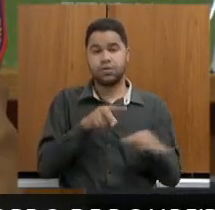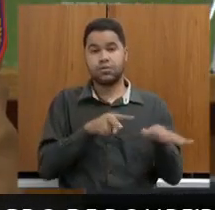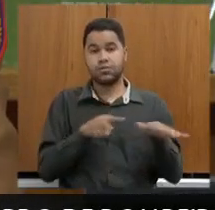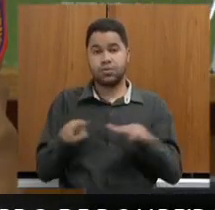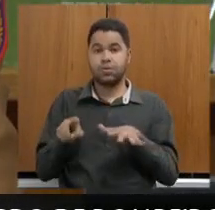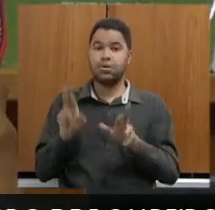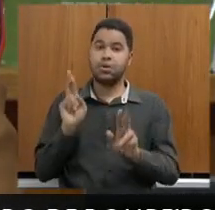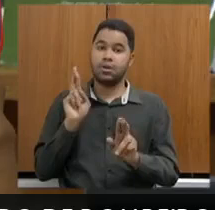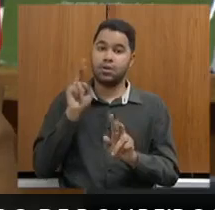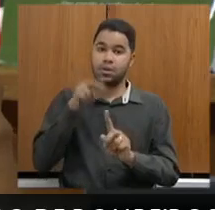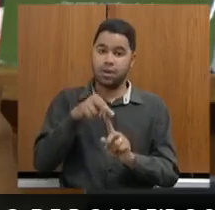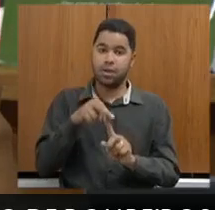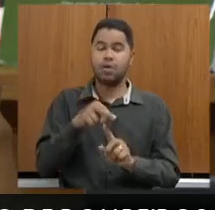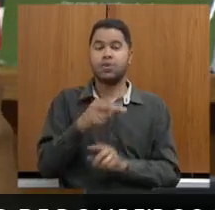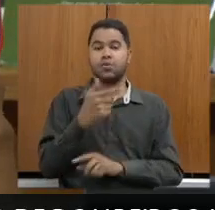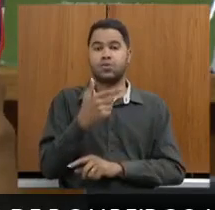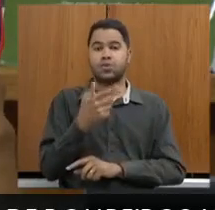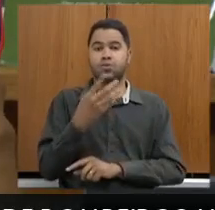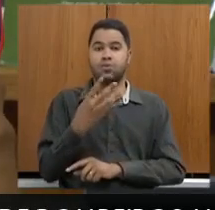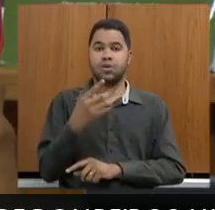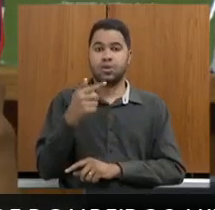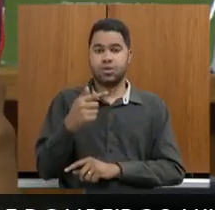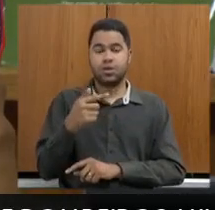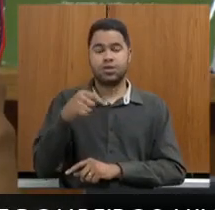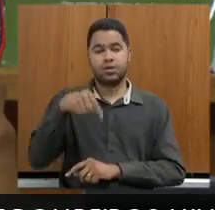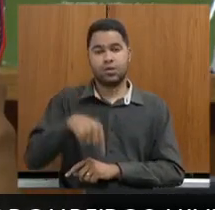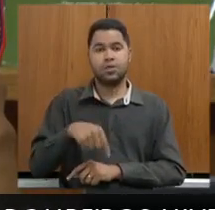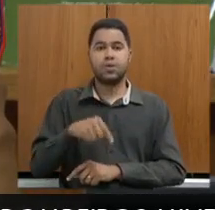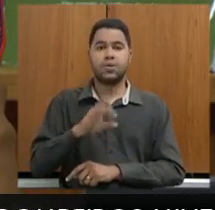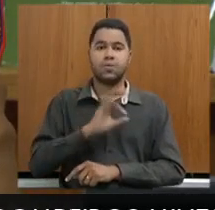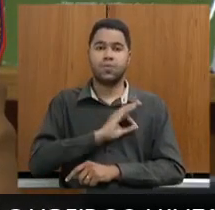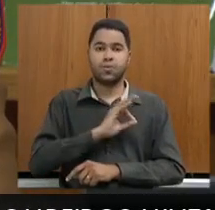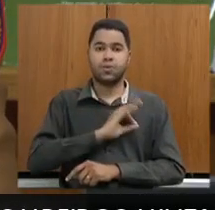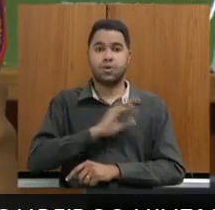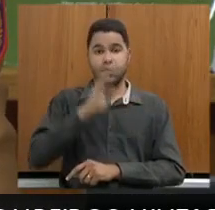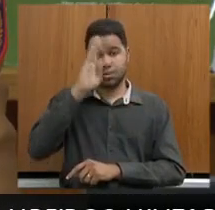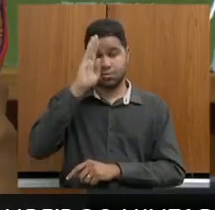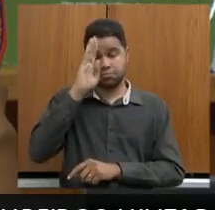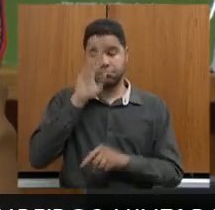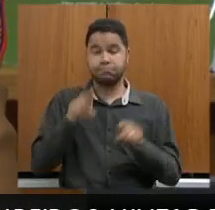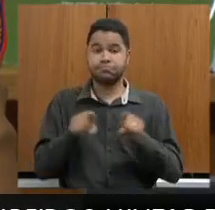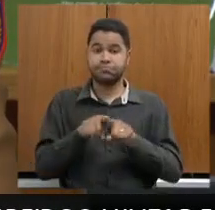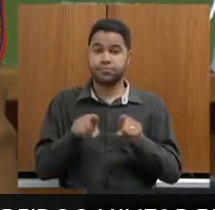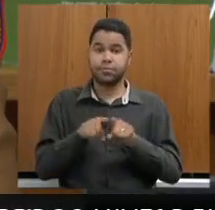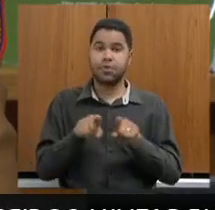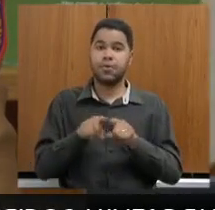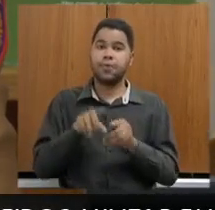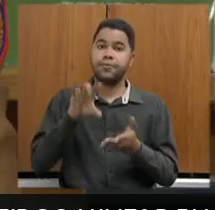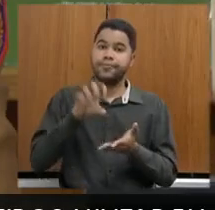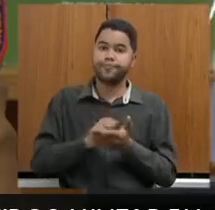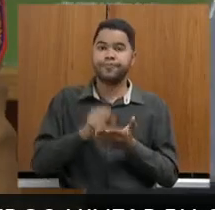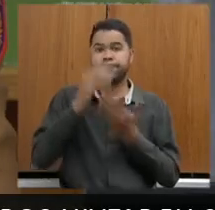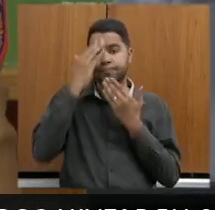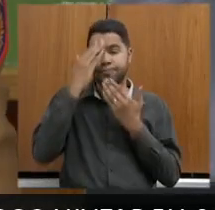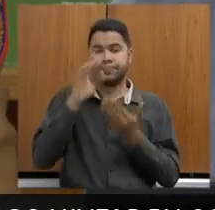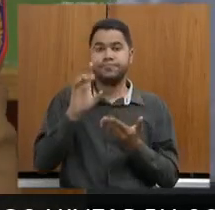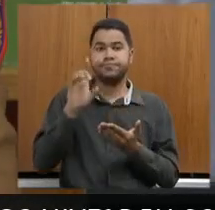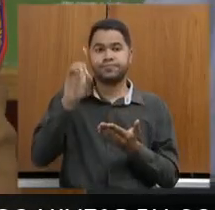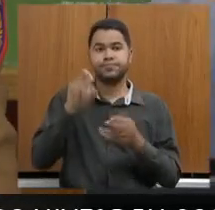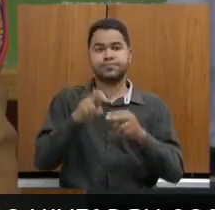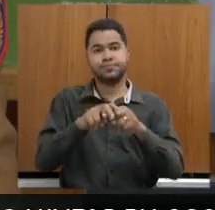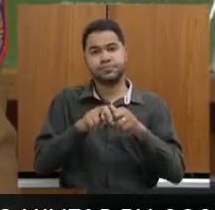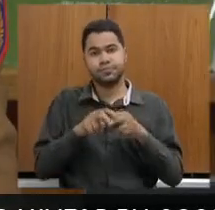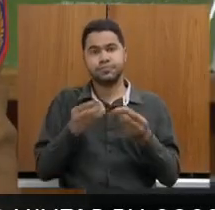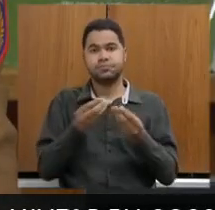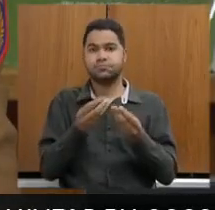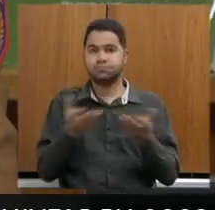referência então aos 247 só dessa gloriosa polícia militar e Finalmente né gente registra a gratidão a Deus por ter